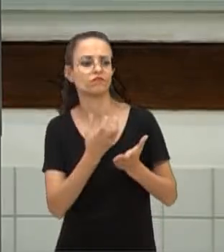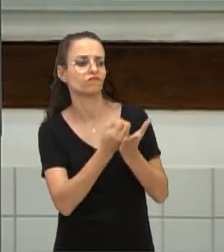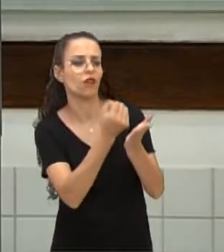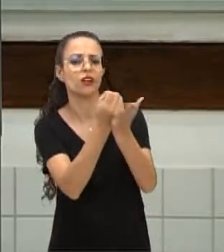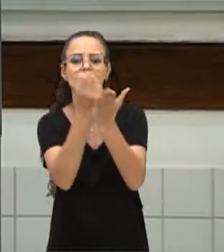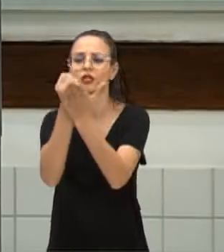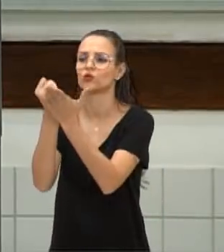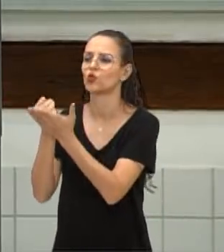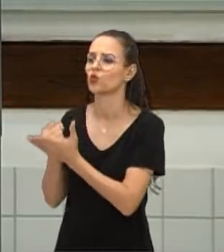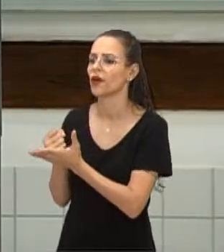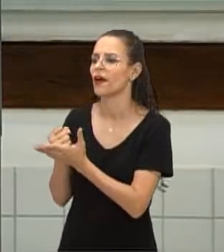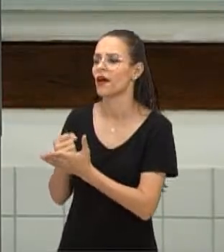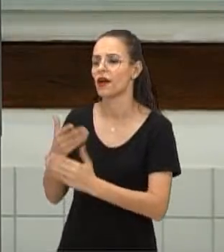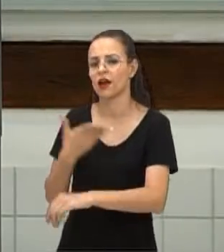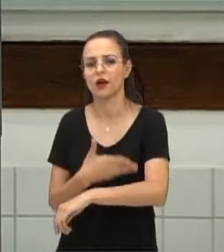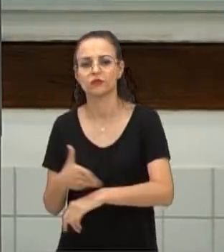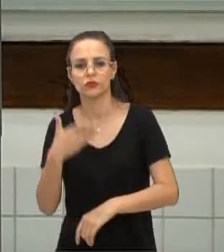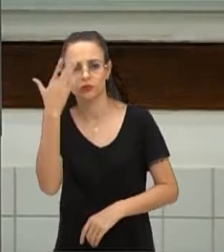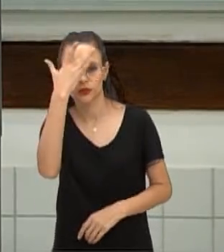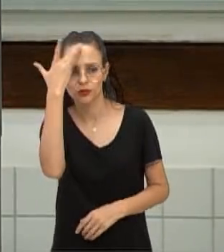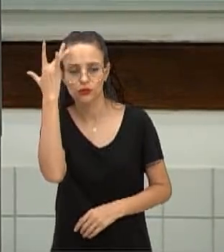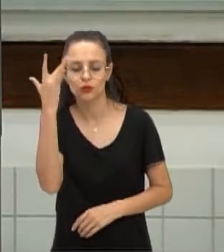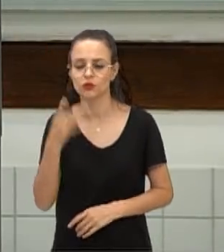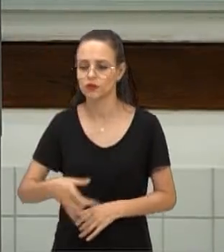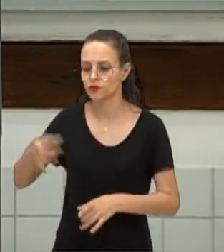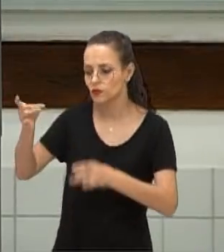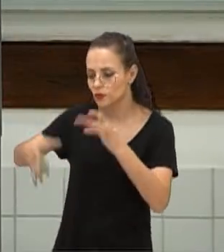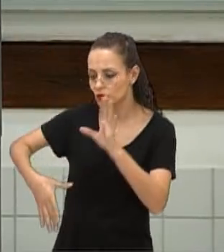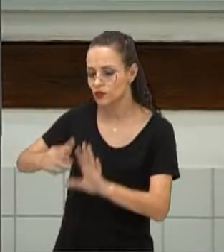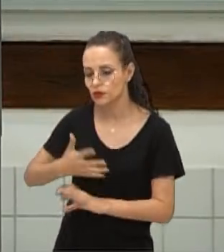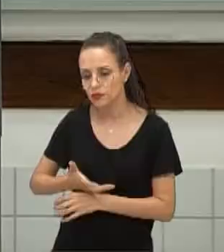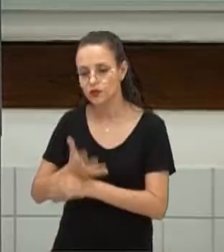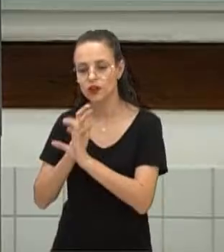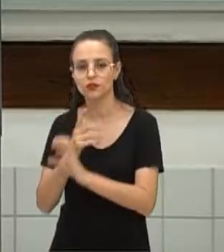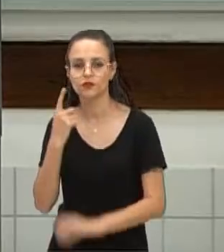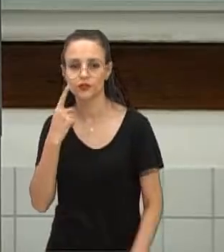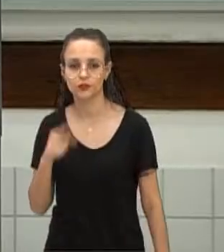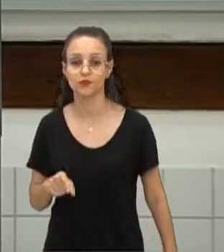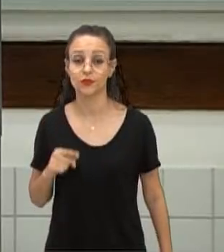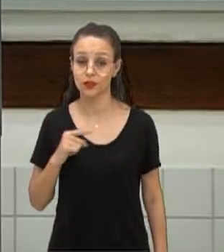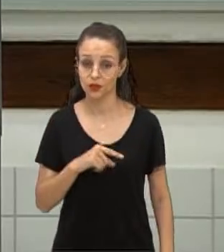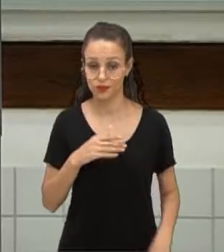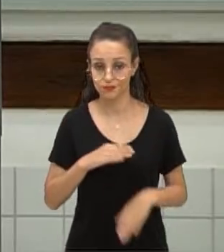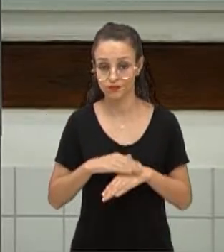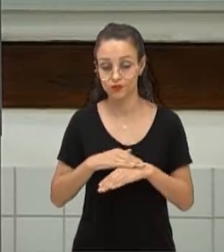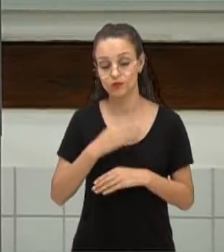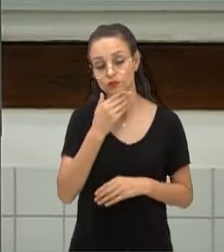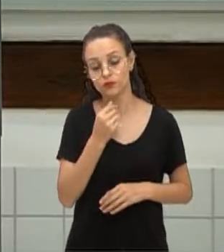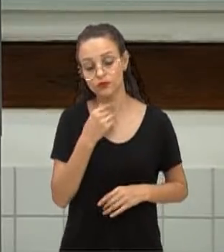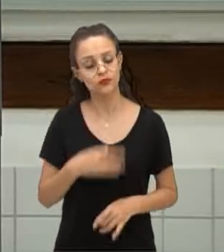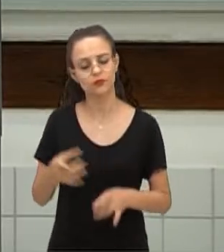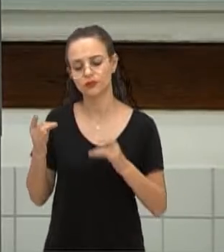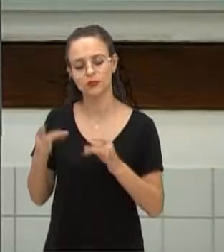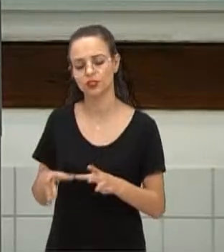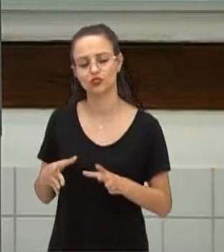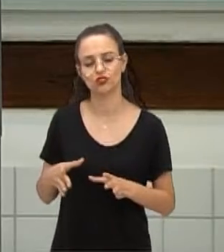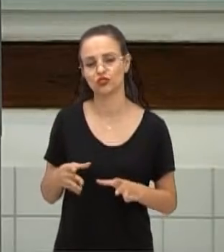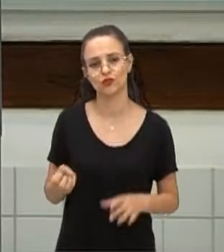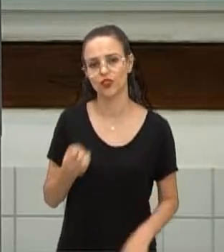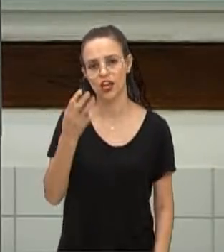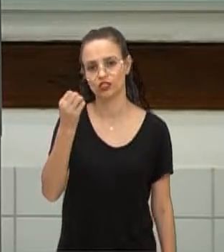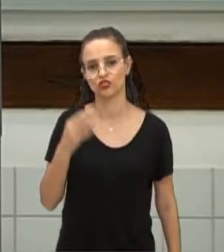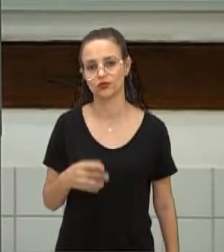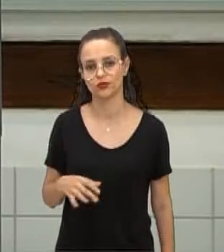o hábito das pessoas, restos de fósseis que eles encontraram. E esse naturalista, ele desistiu da viagem assim que chegou no